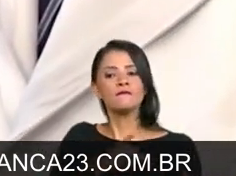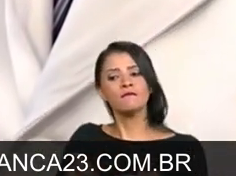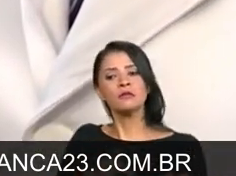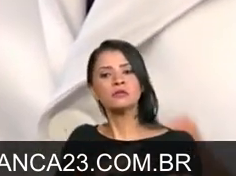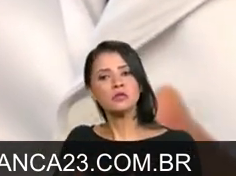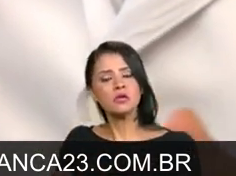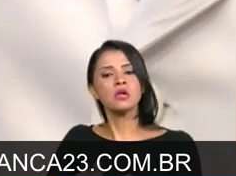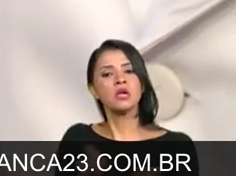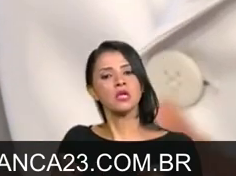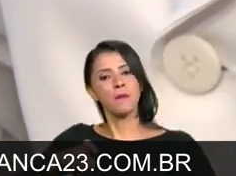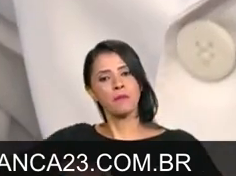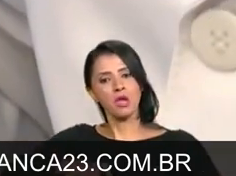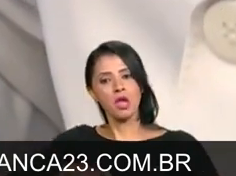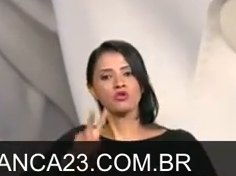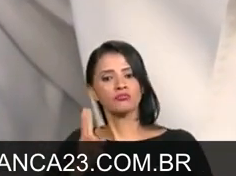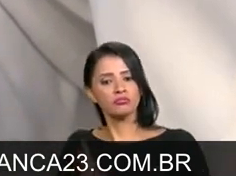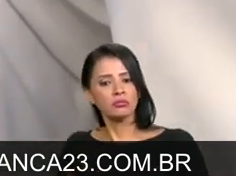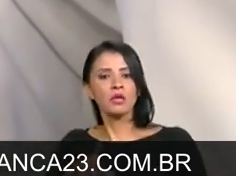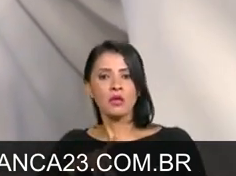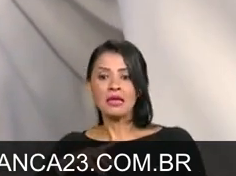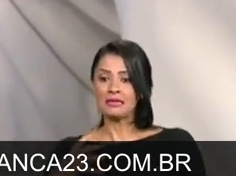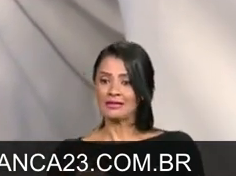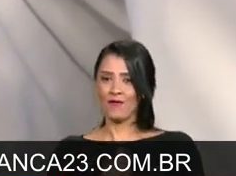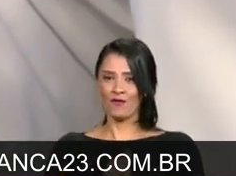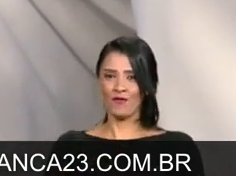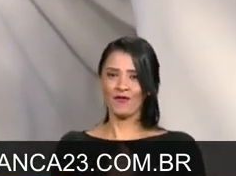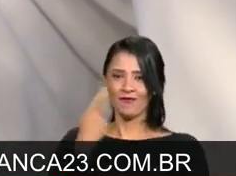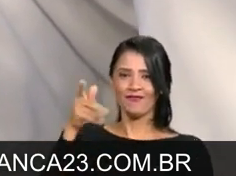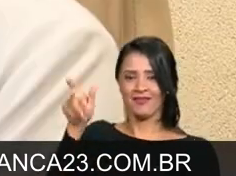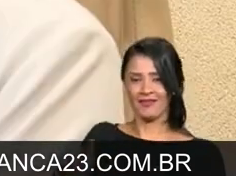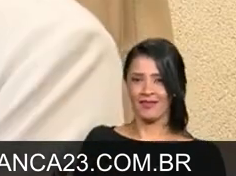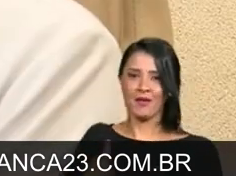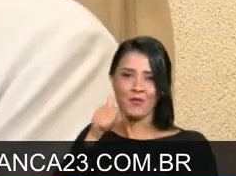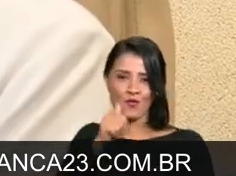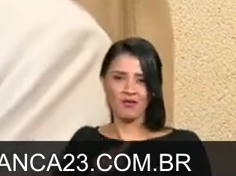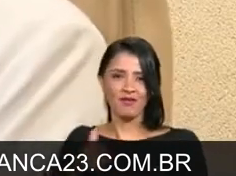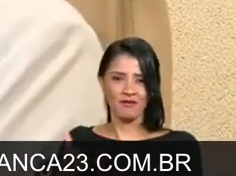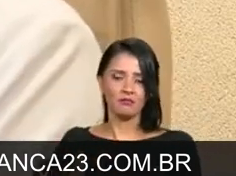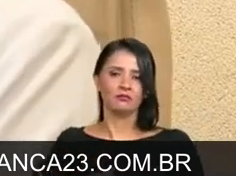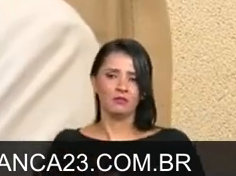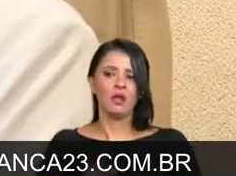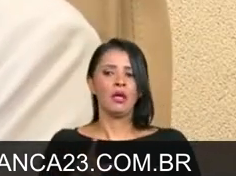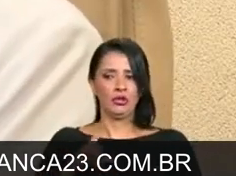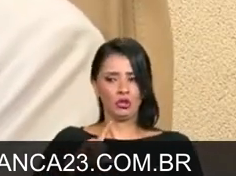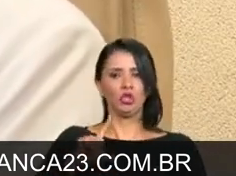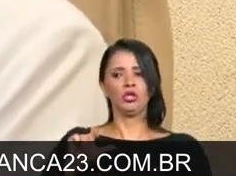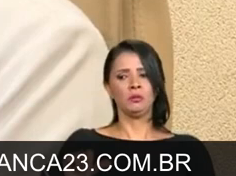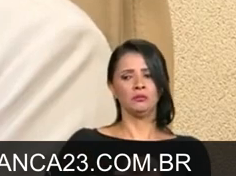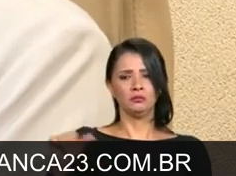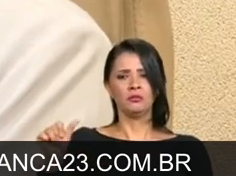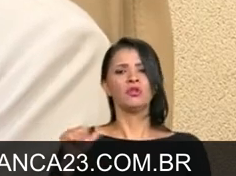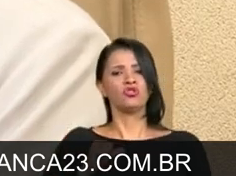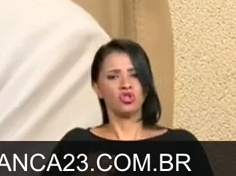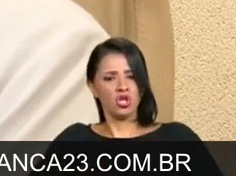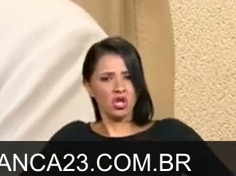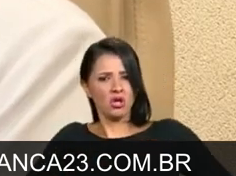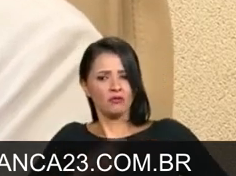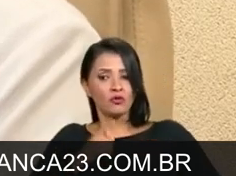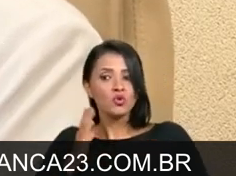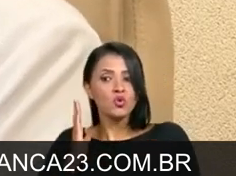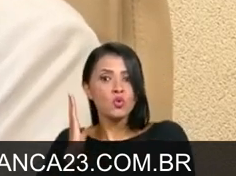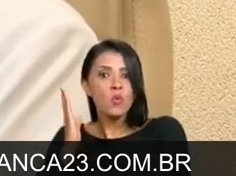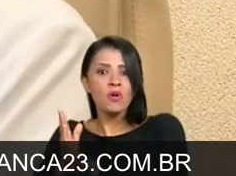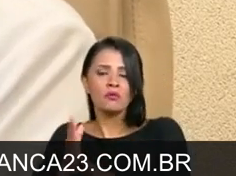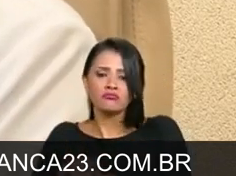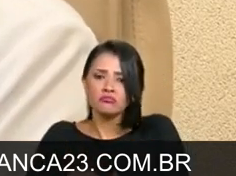ao ginecologista em dia o que salvou a vida de Patrícia. Ela tinha uma alteração, tinha um pólipo endometrial que foi descoberto